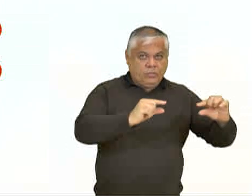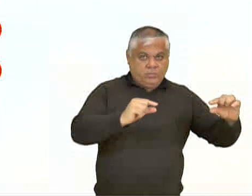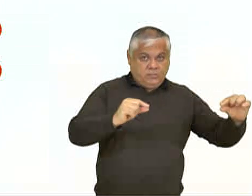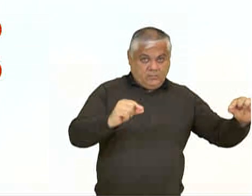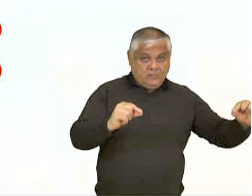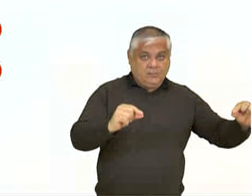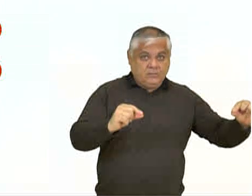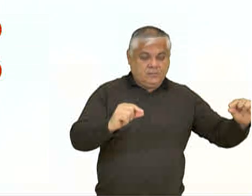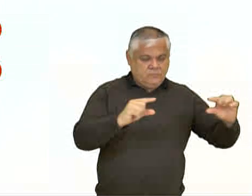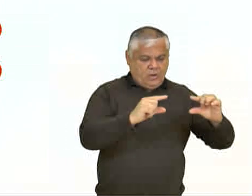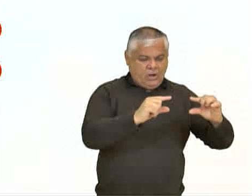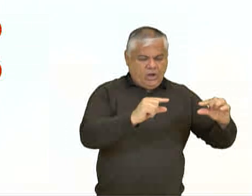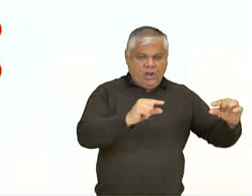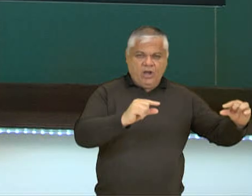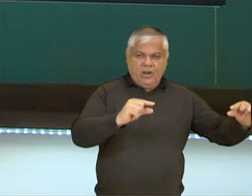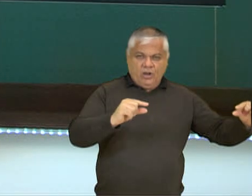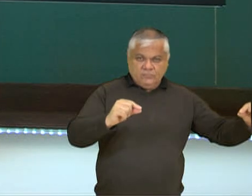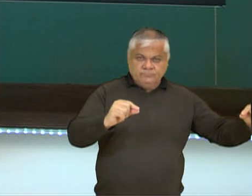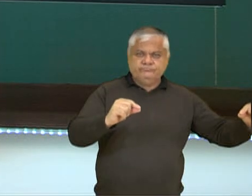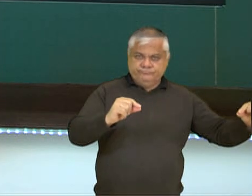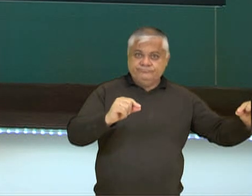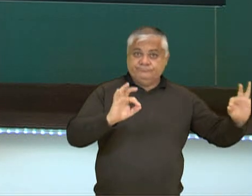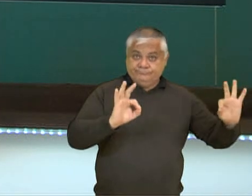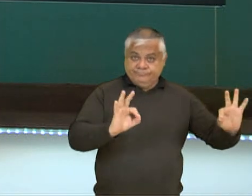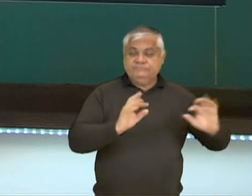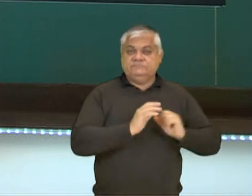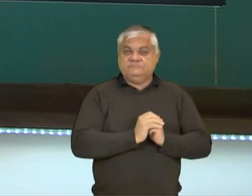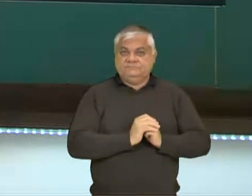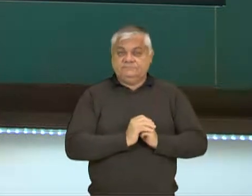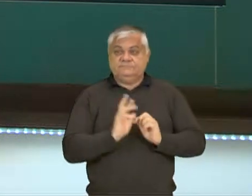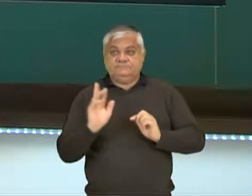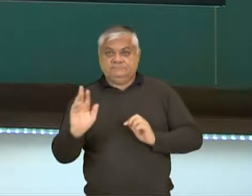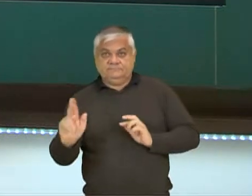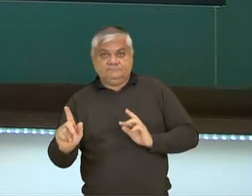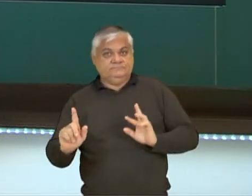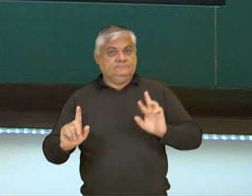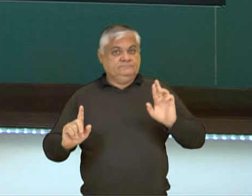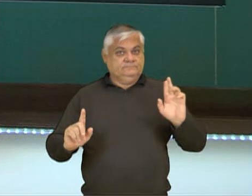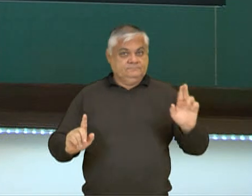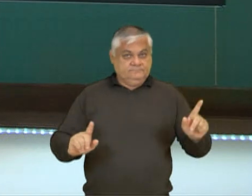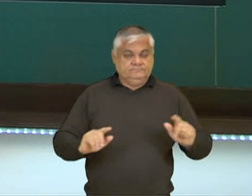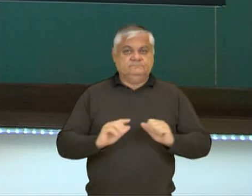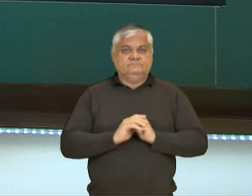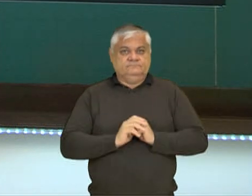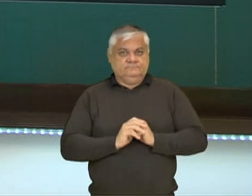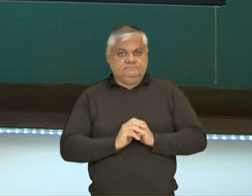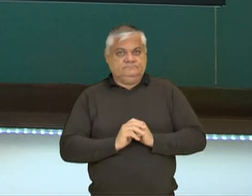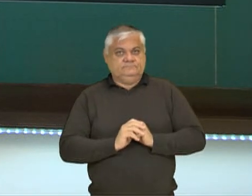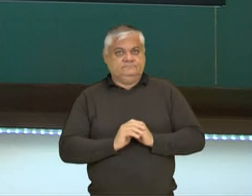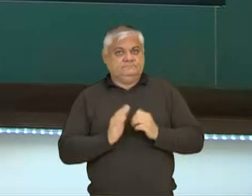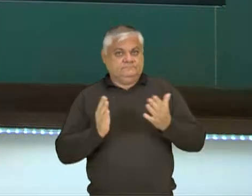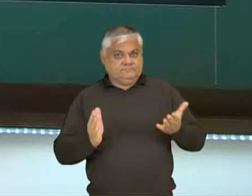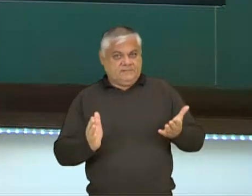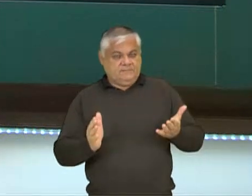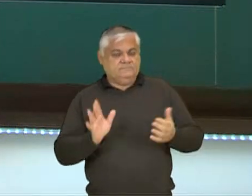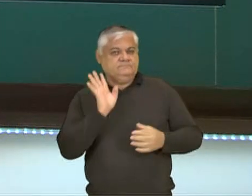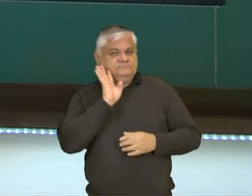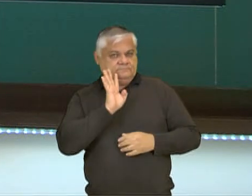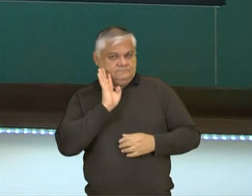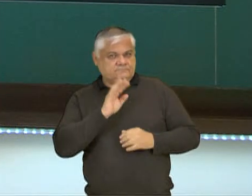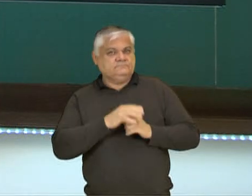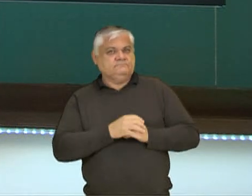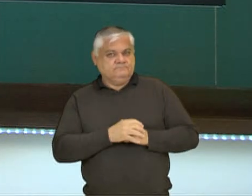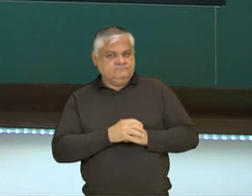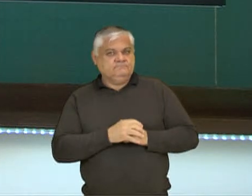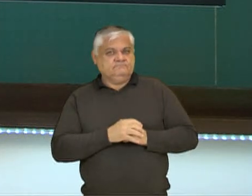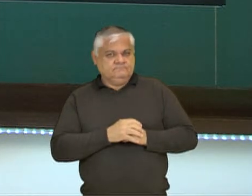cilíndrico e as suas extremidades de um lado e outro elas são afiladas. Legal, né? Você está